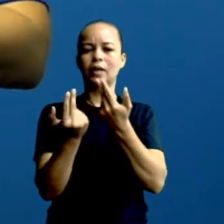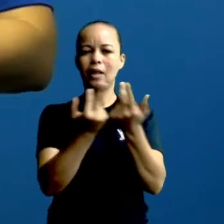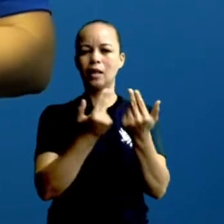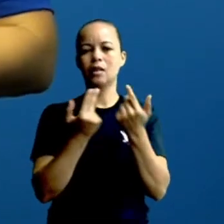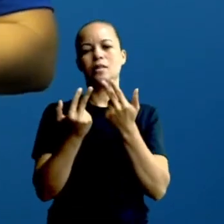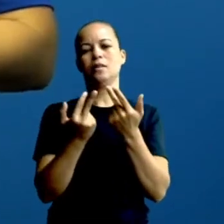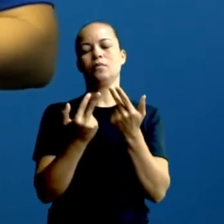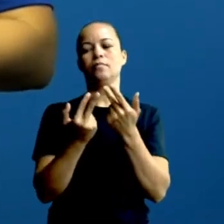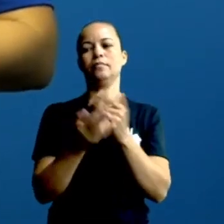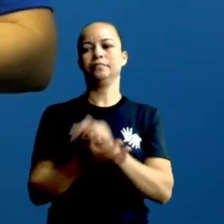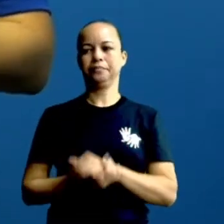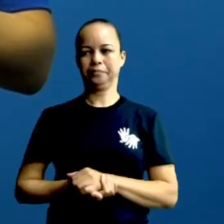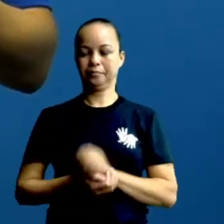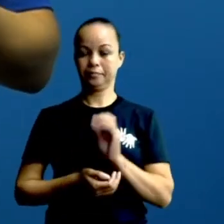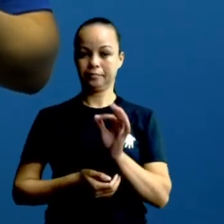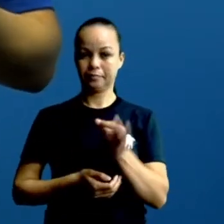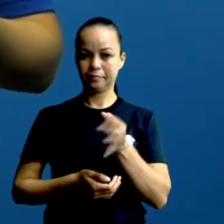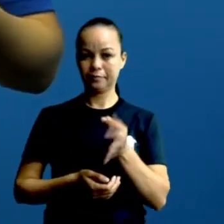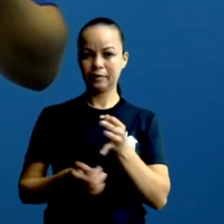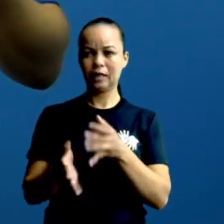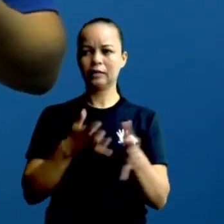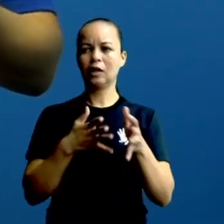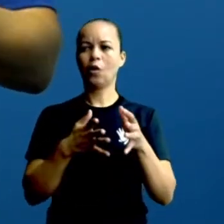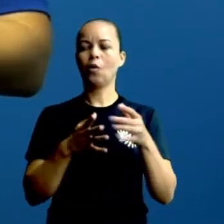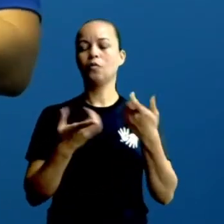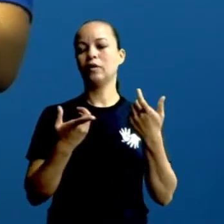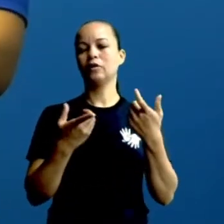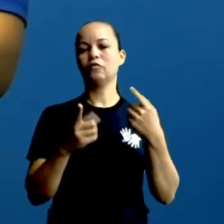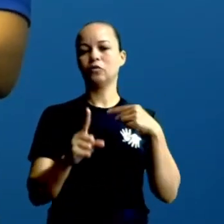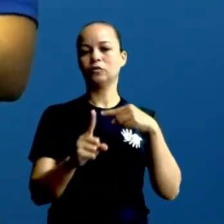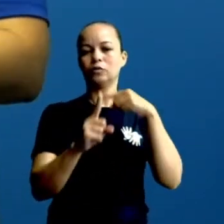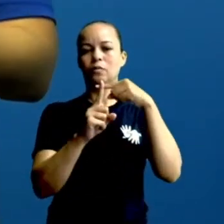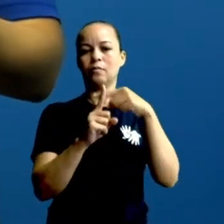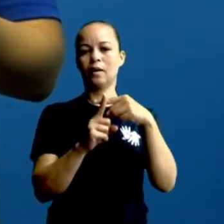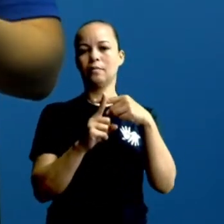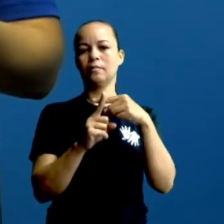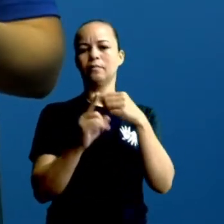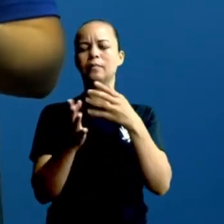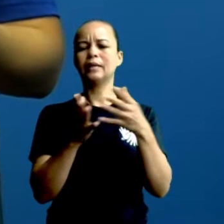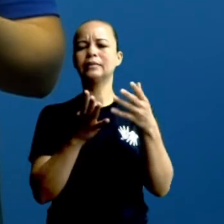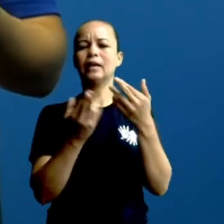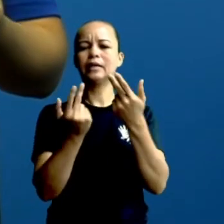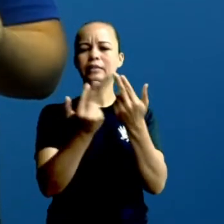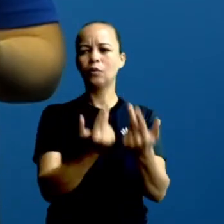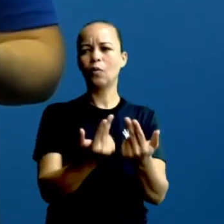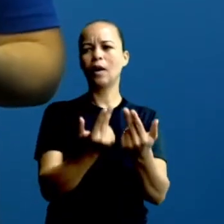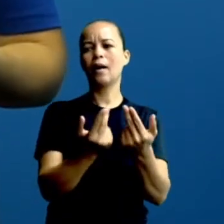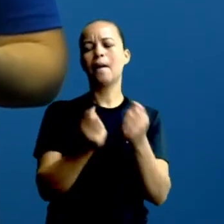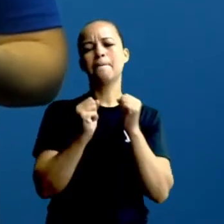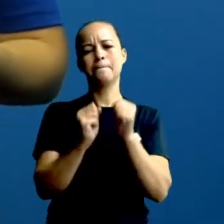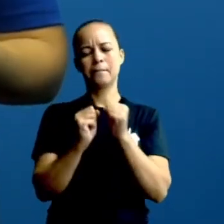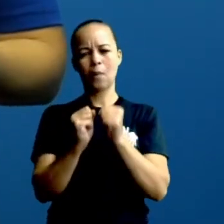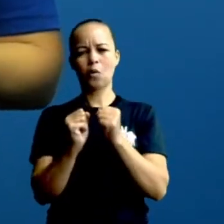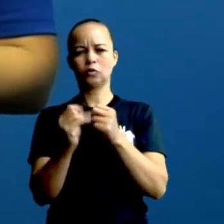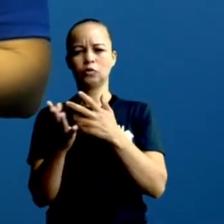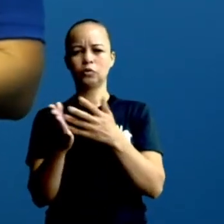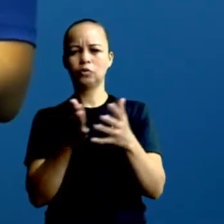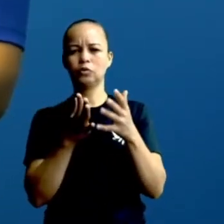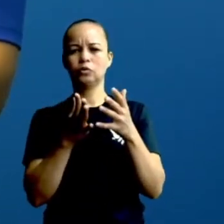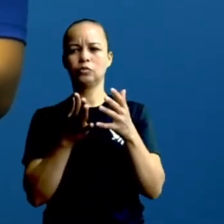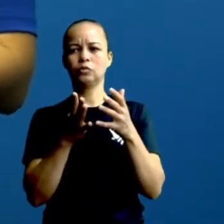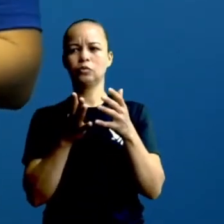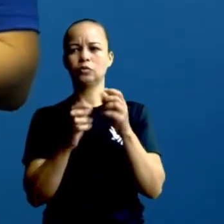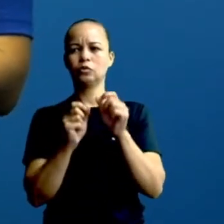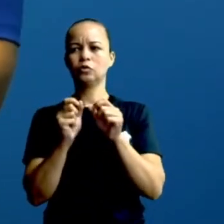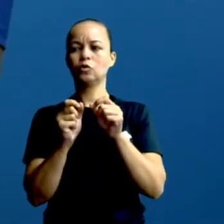iguais Tá certo então eu vou somar parcelas iguais eu posso somar poucas parcelas Ou